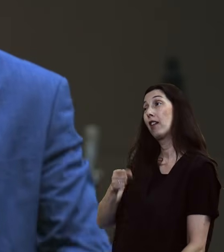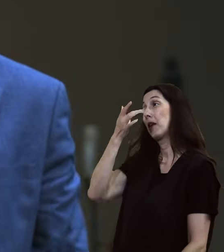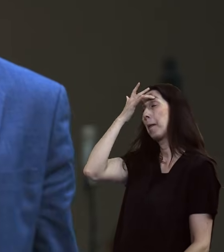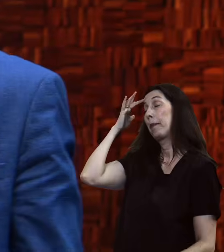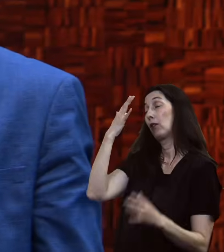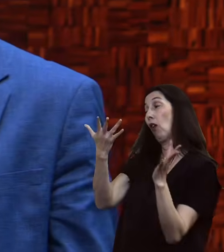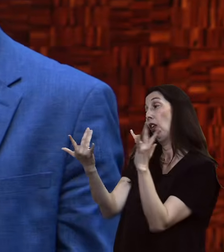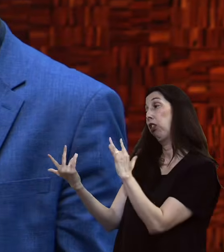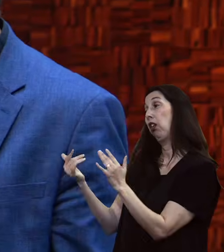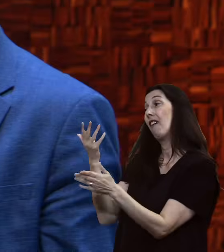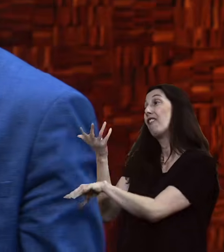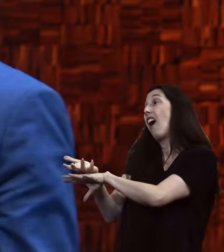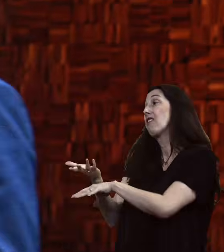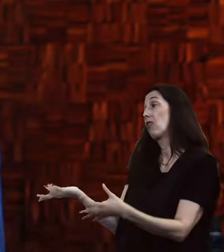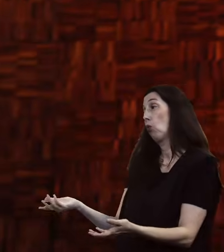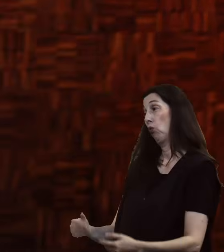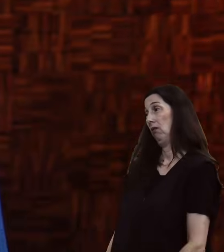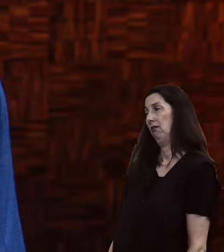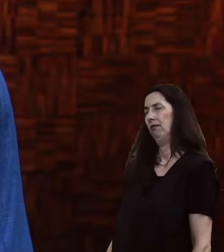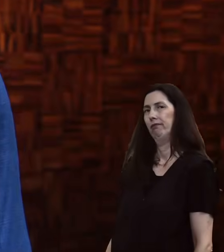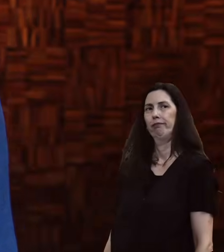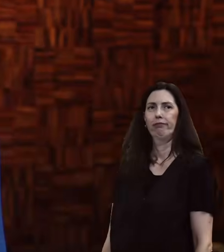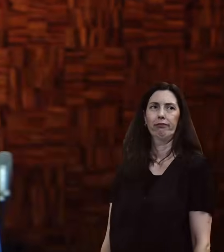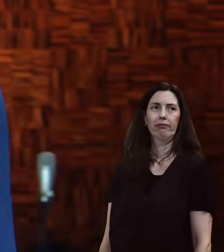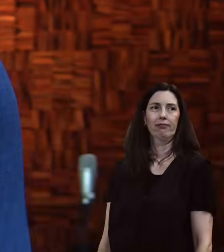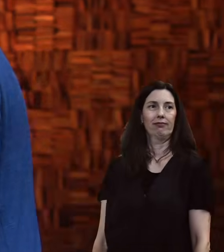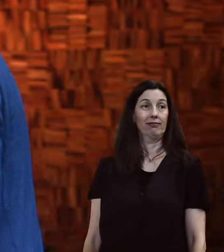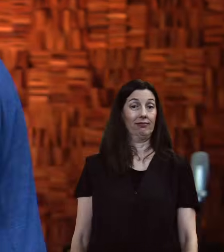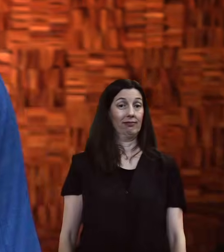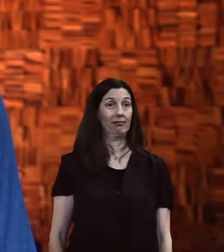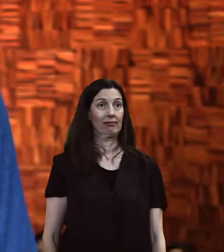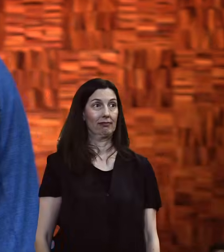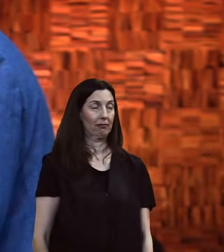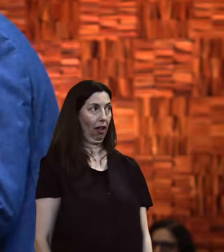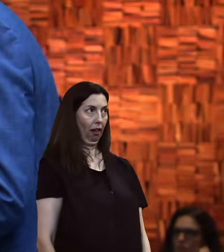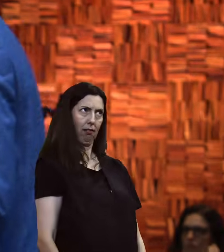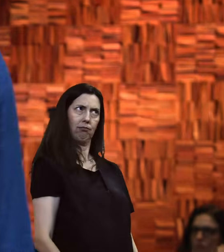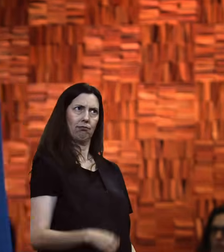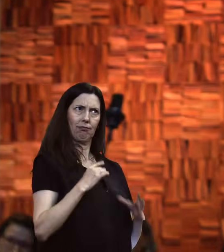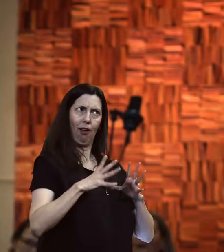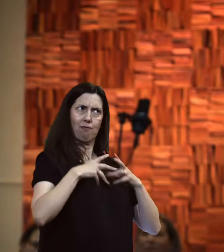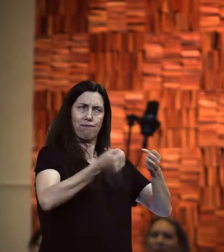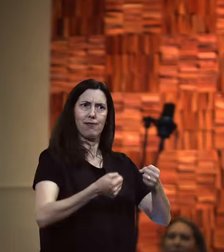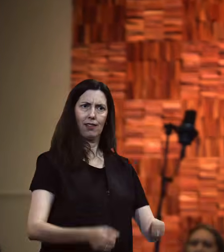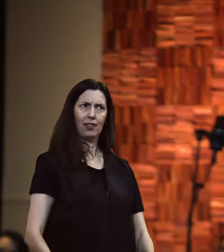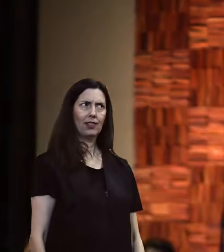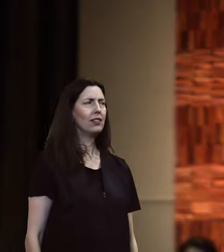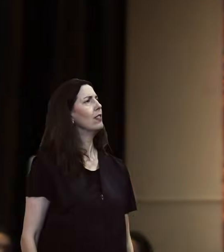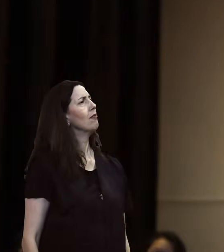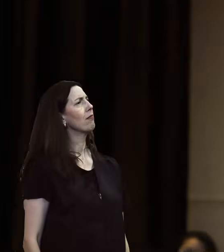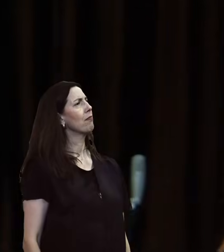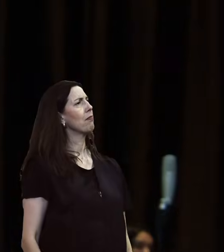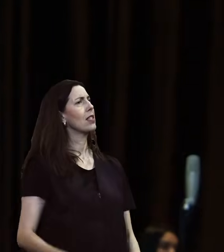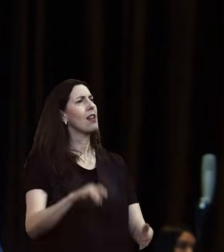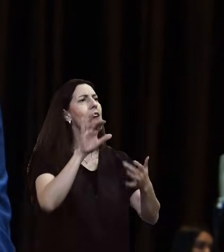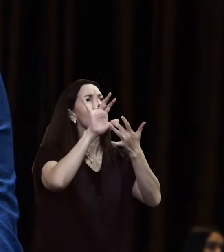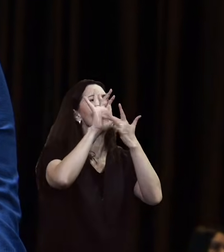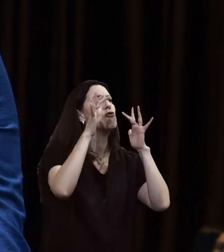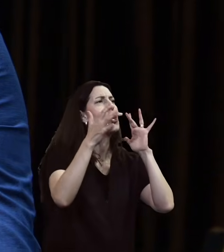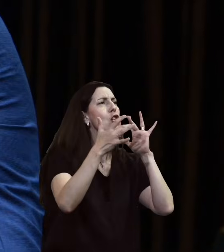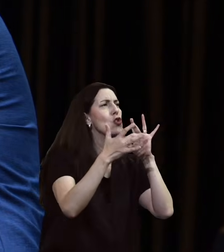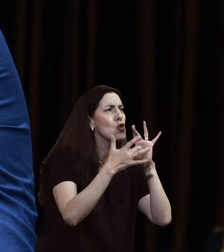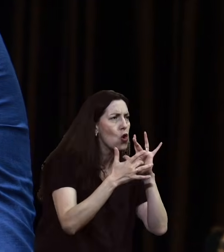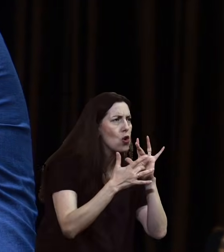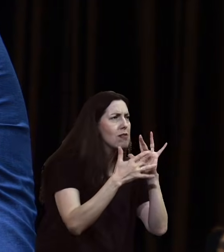lá. E eu lembro assim, naquele dia, aquela ousadia do Espírito, eu falei assim: Jesus